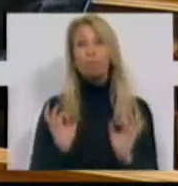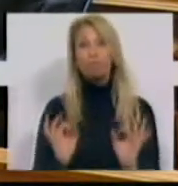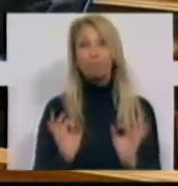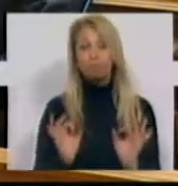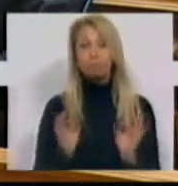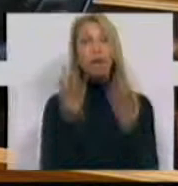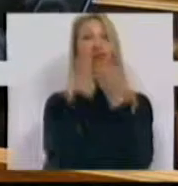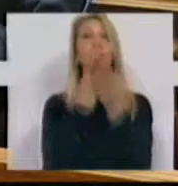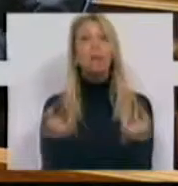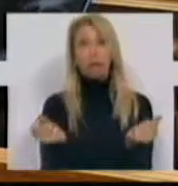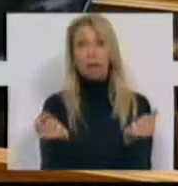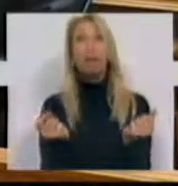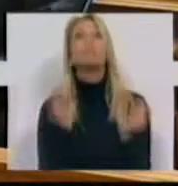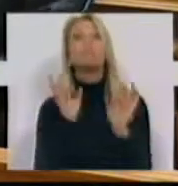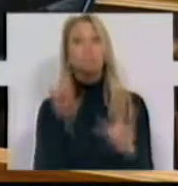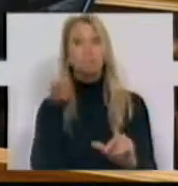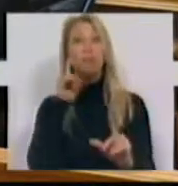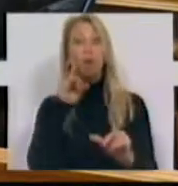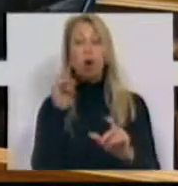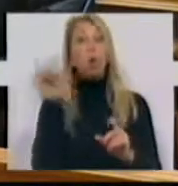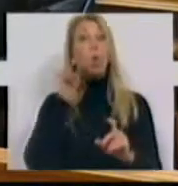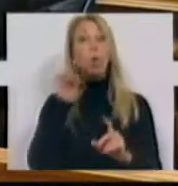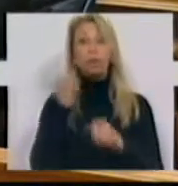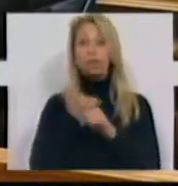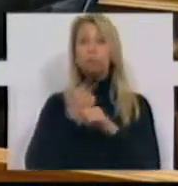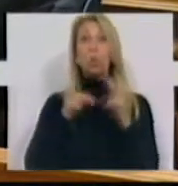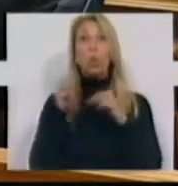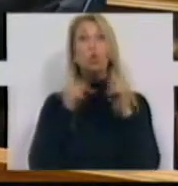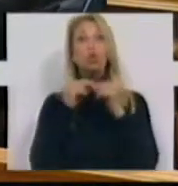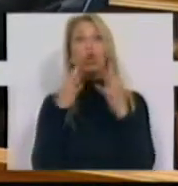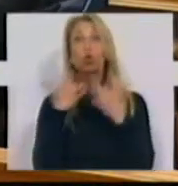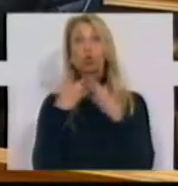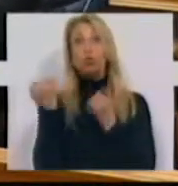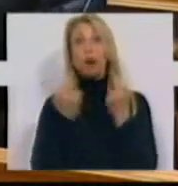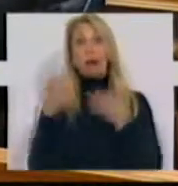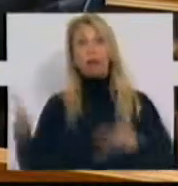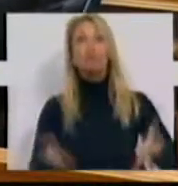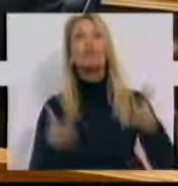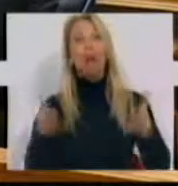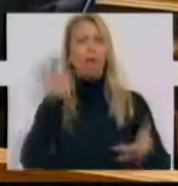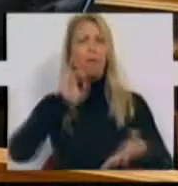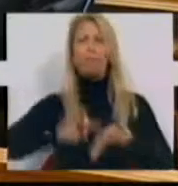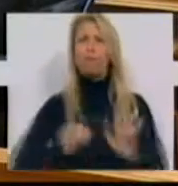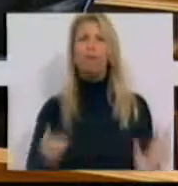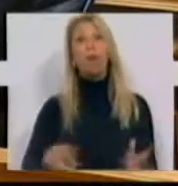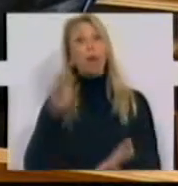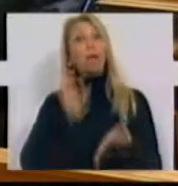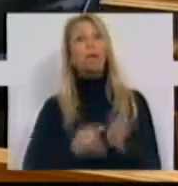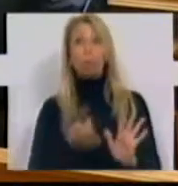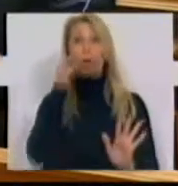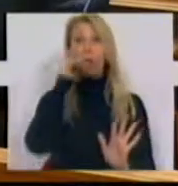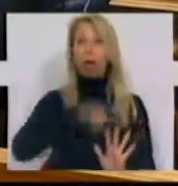da salvaguarda da qualidade da construção na infraestrutura rodoviária é fundamental. E é fundamental que seja feita por